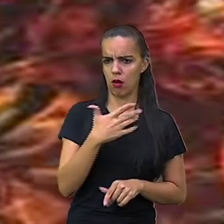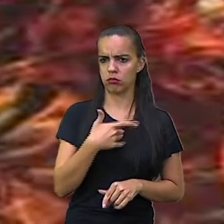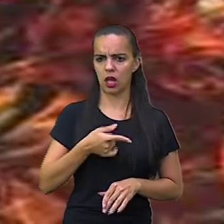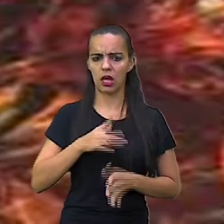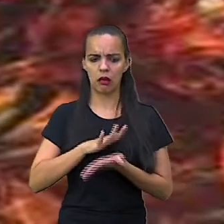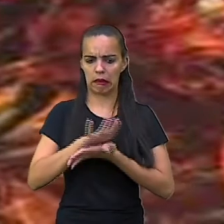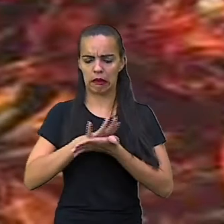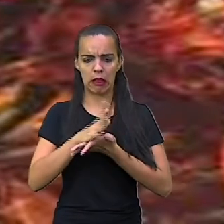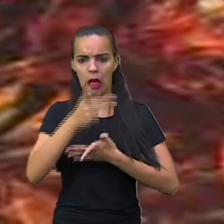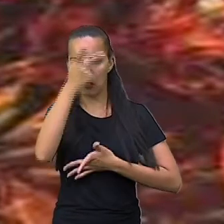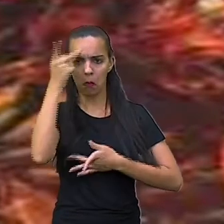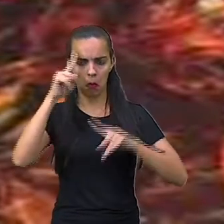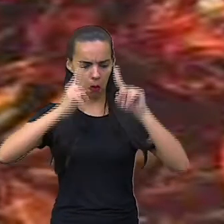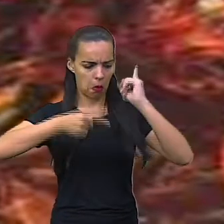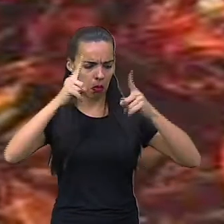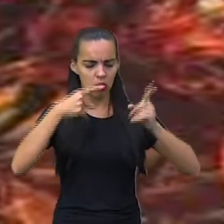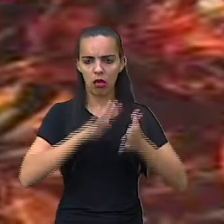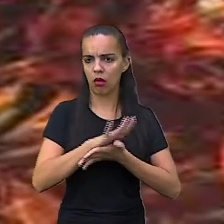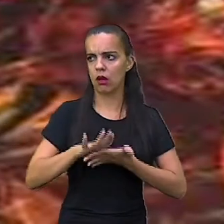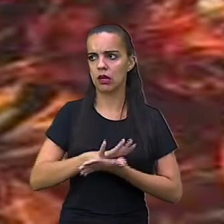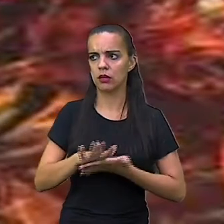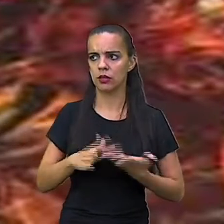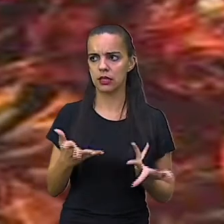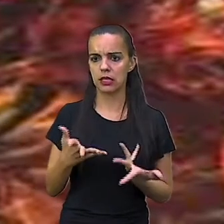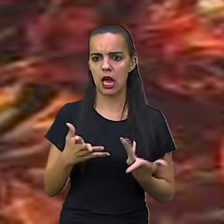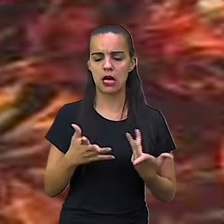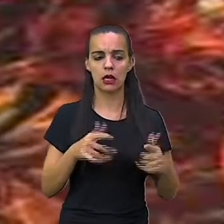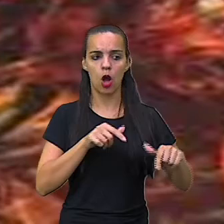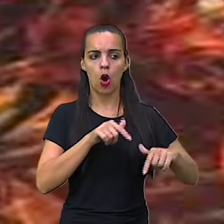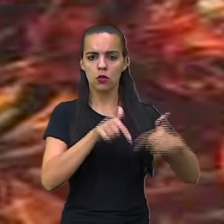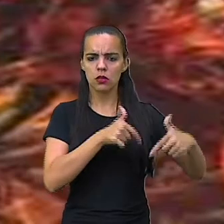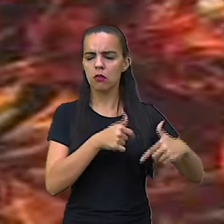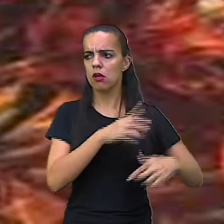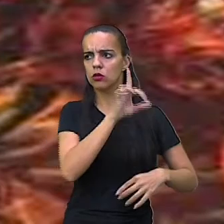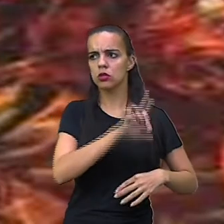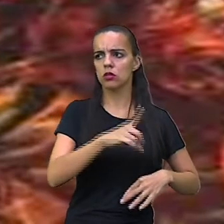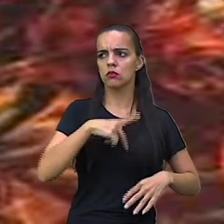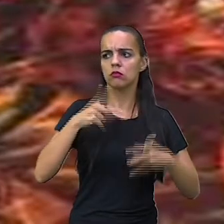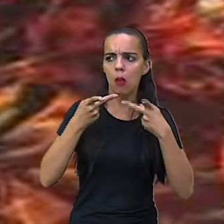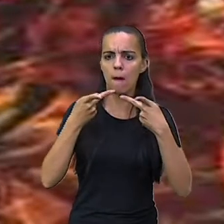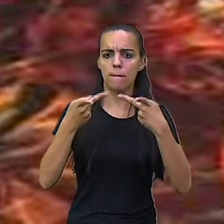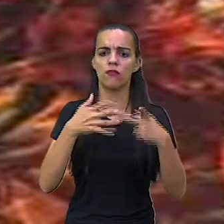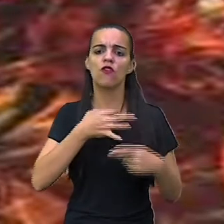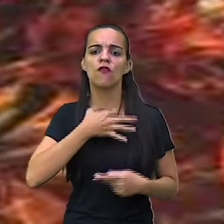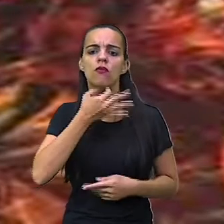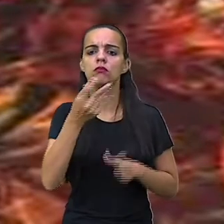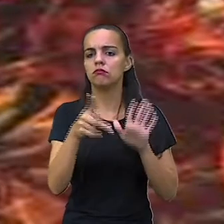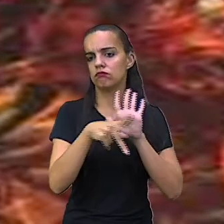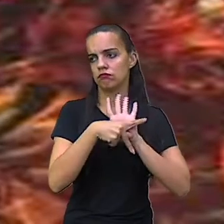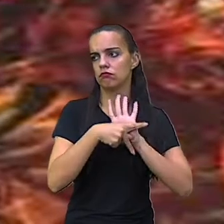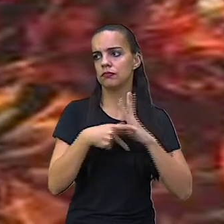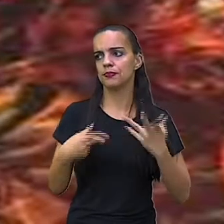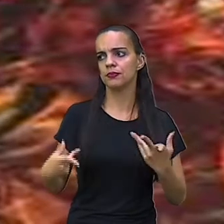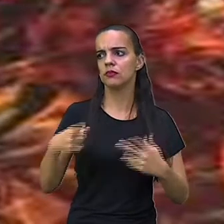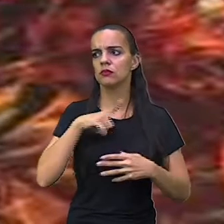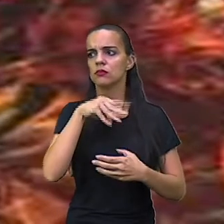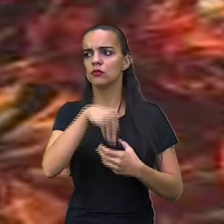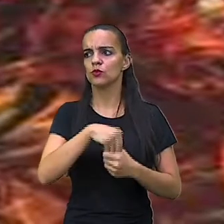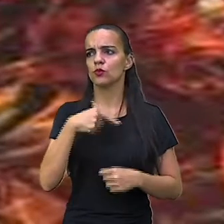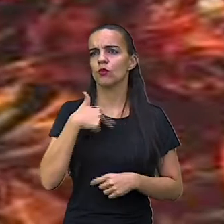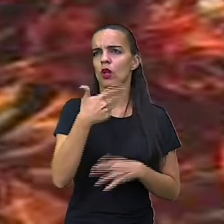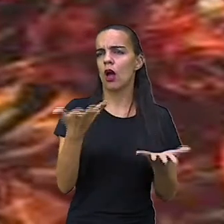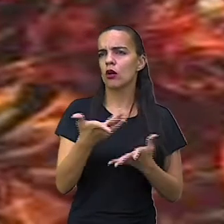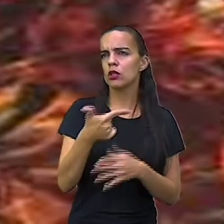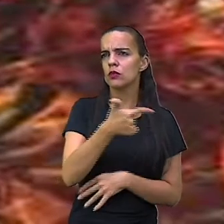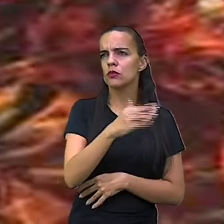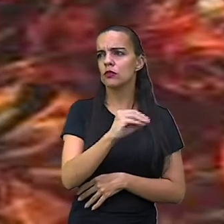da população, dos habitantes, os trabalhadores. Mas, porém, na prática, hoje, né, em